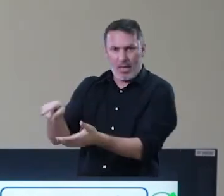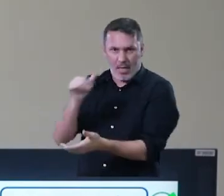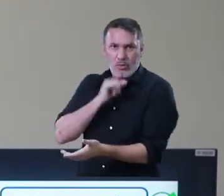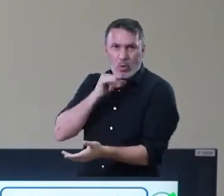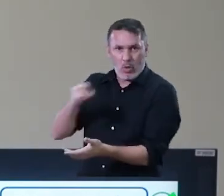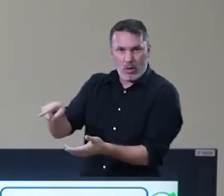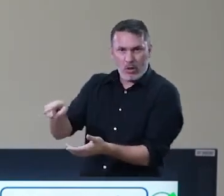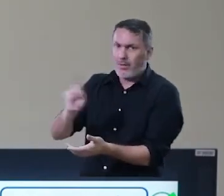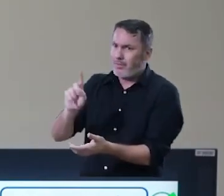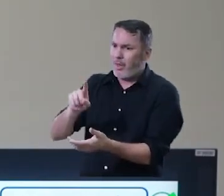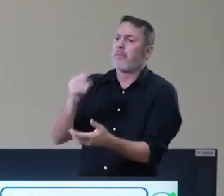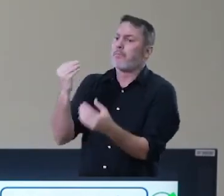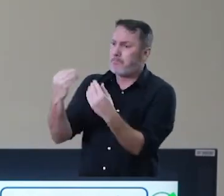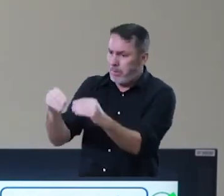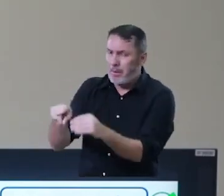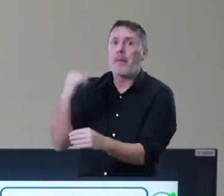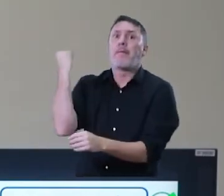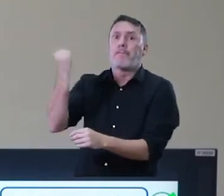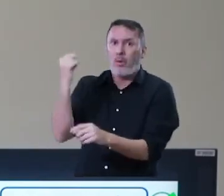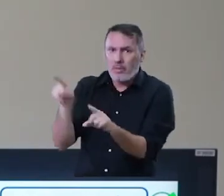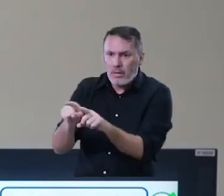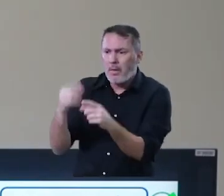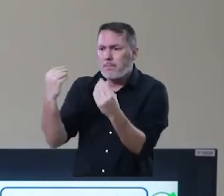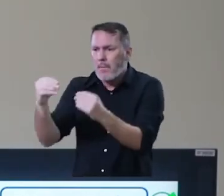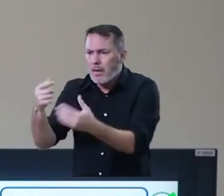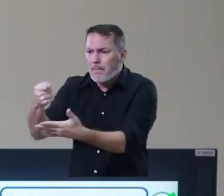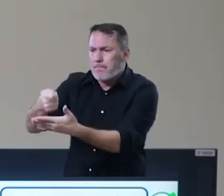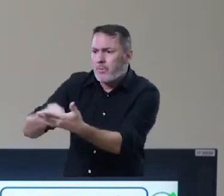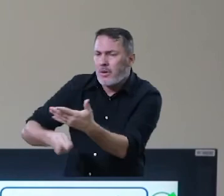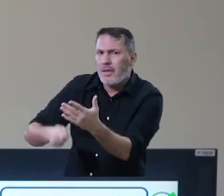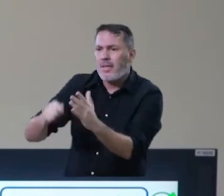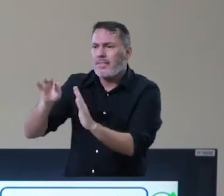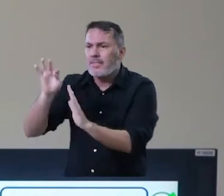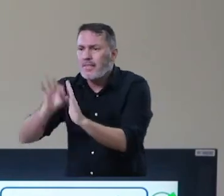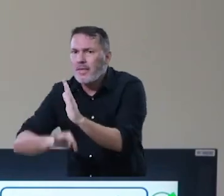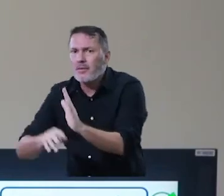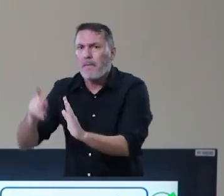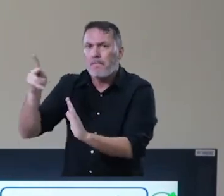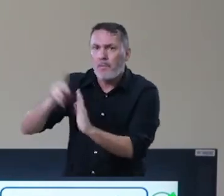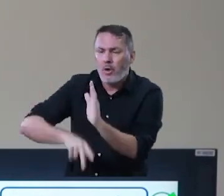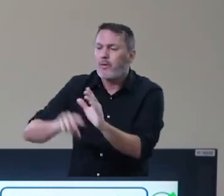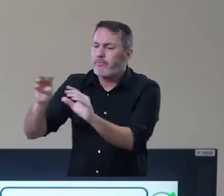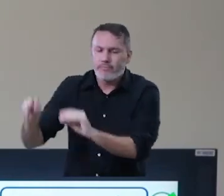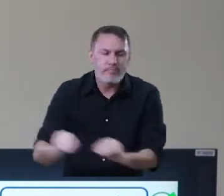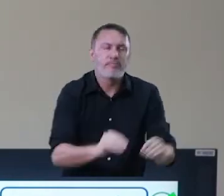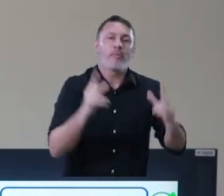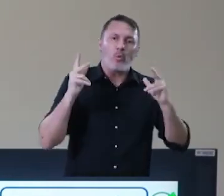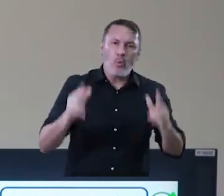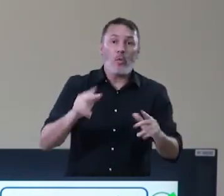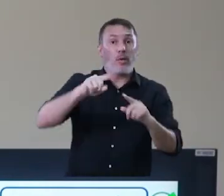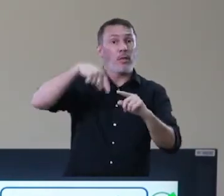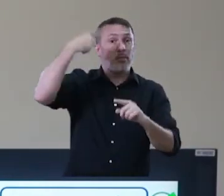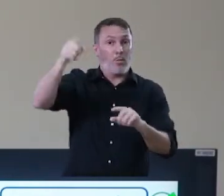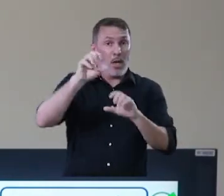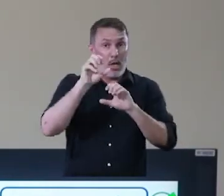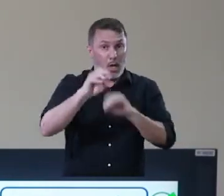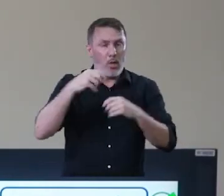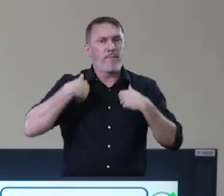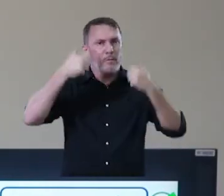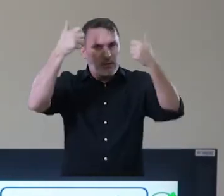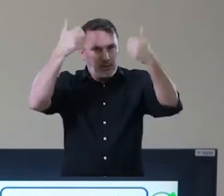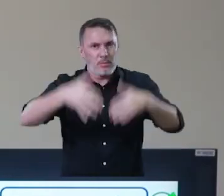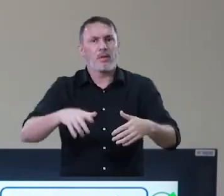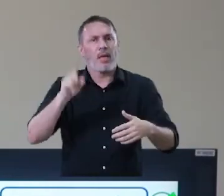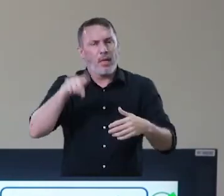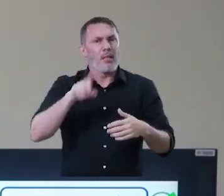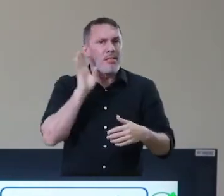colocar qualquer coisa. O rascunho também, ele vai, depois do projeto de texto, ele vai ter a sua redação. E é isso que nós vamos falar na